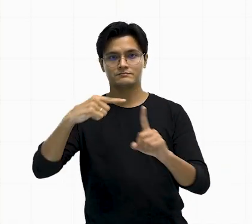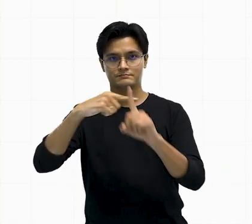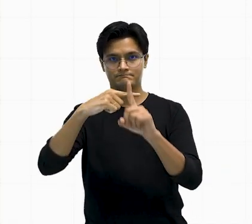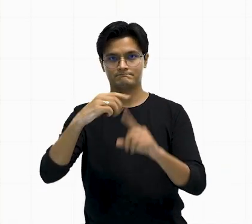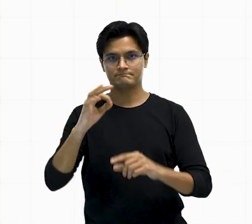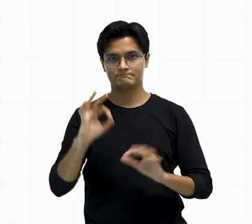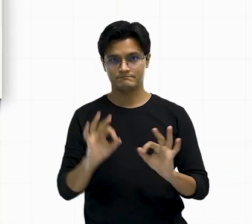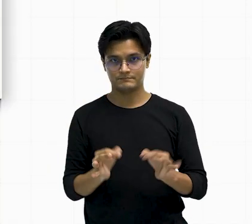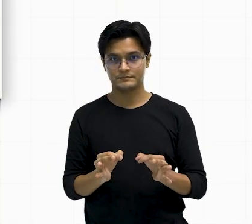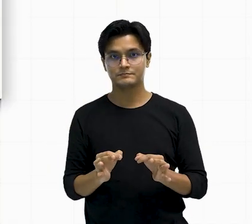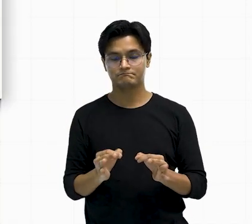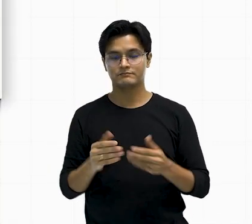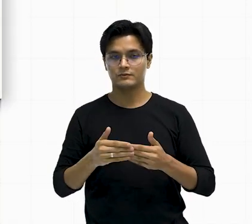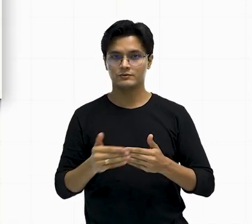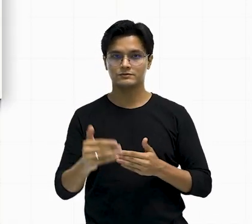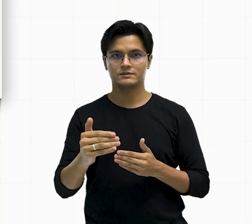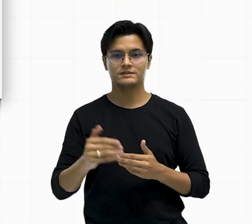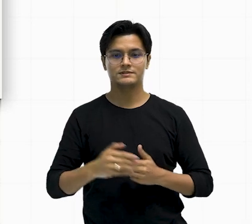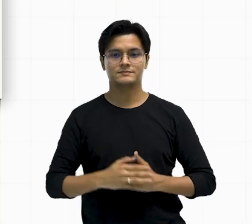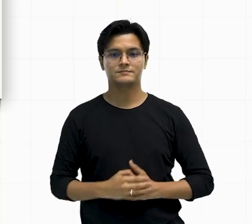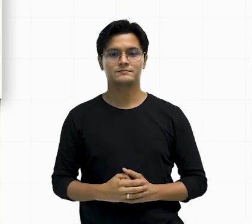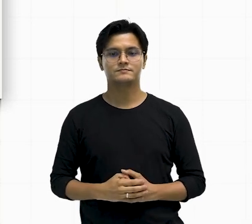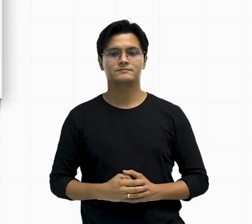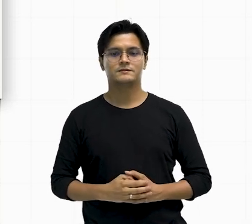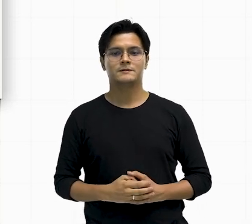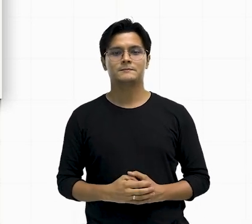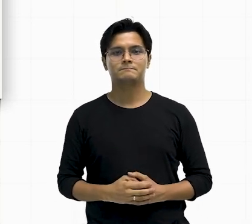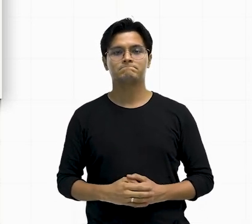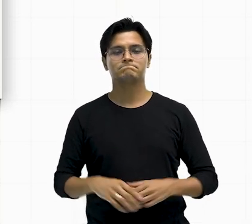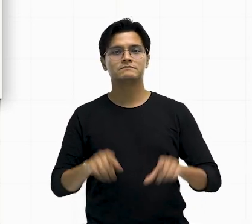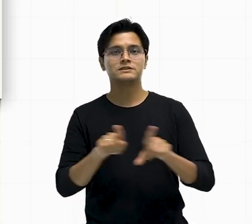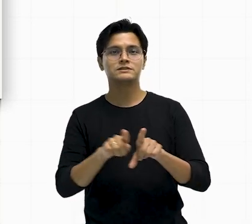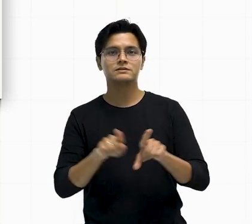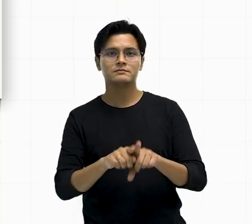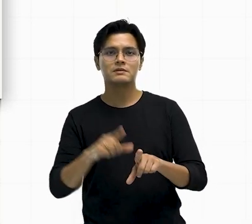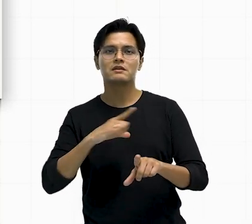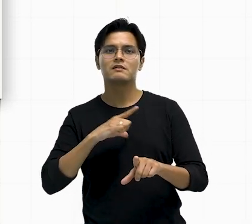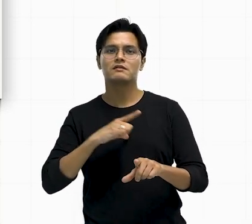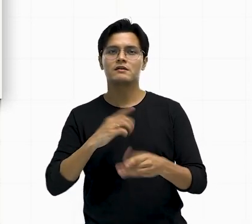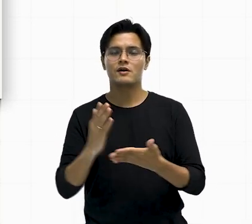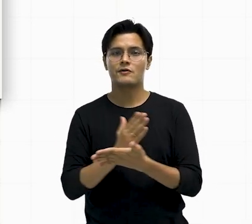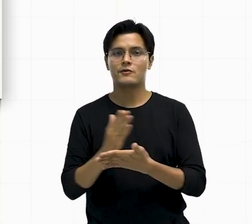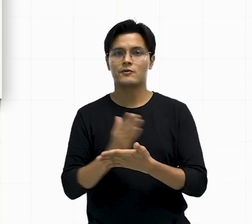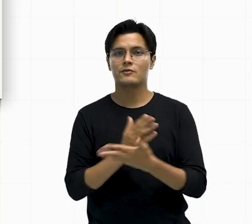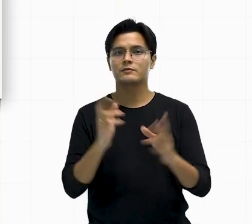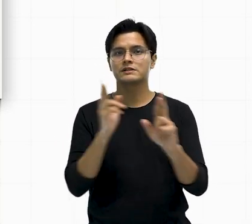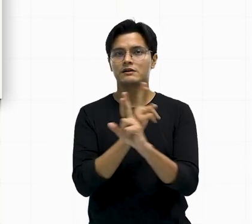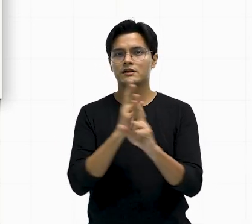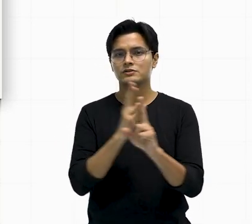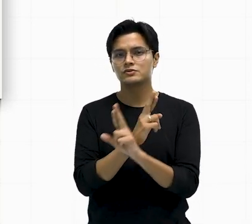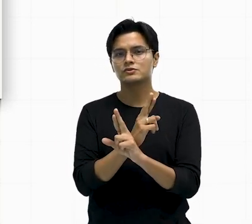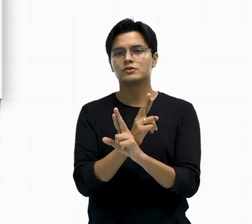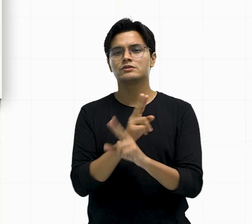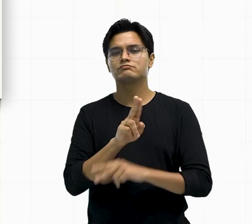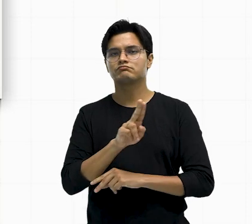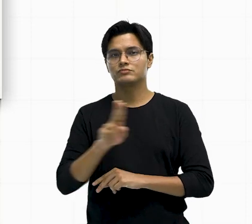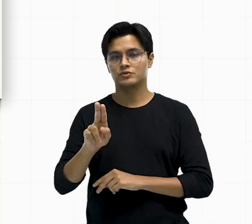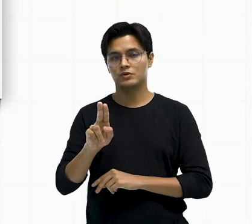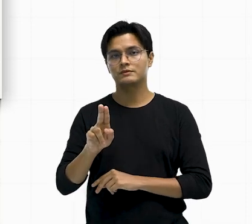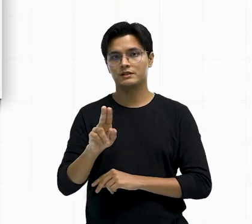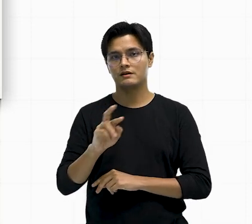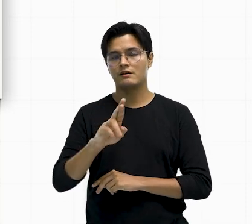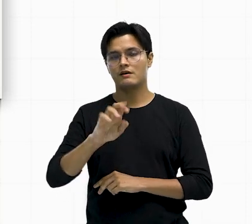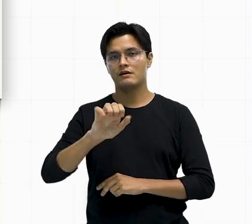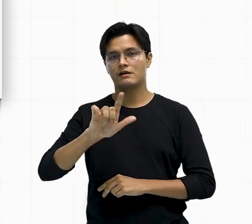Beleza. Vamos seguir em frente então. Nós temos também algumas relações chamadas